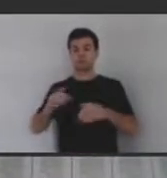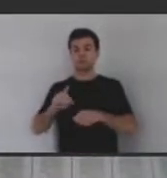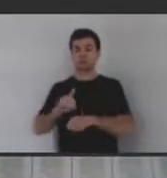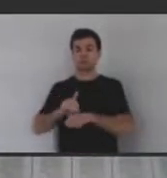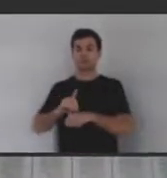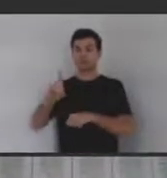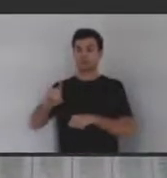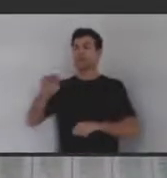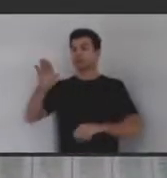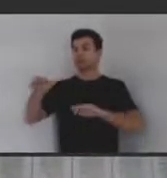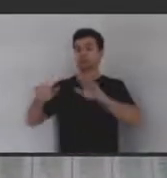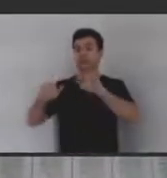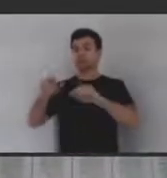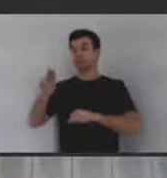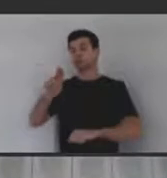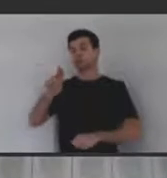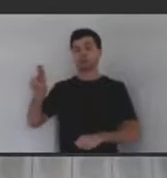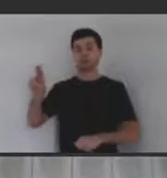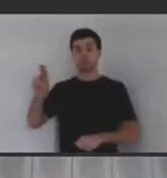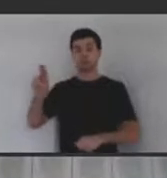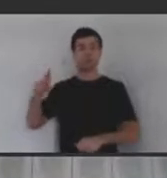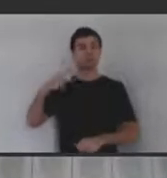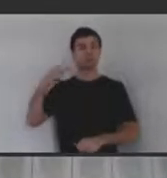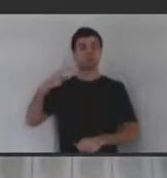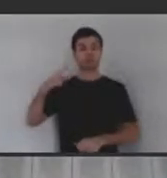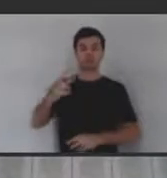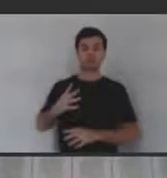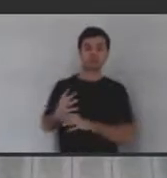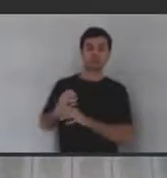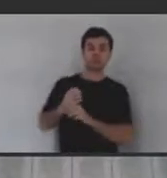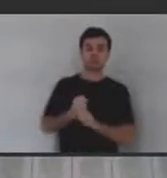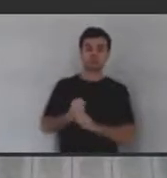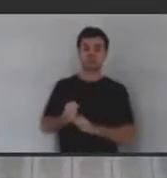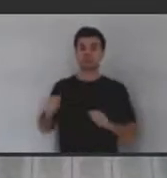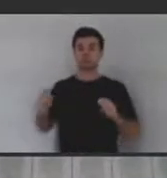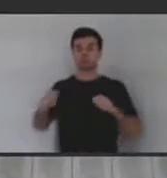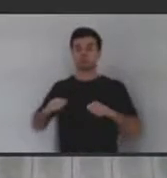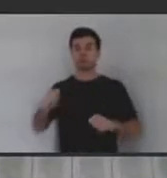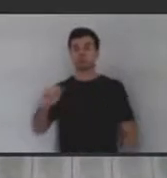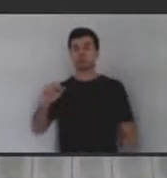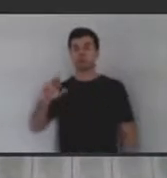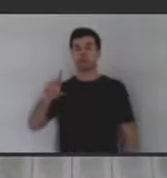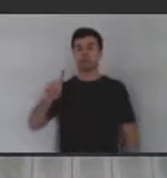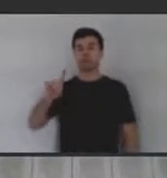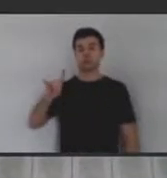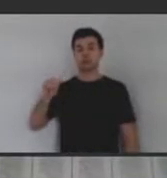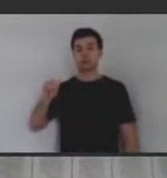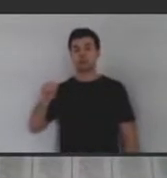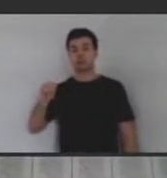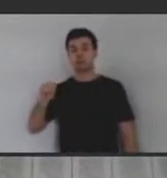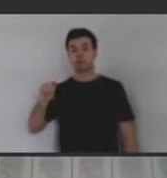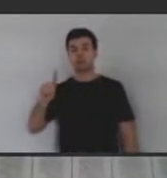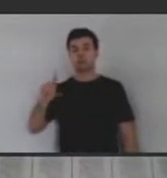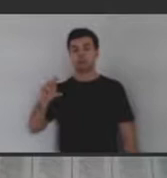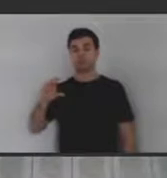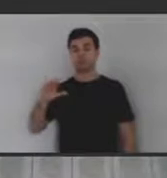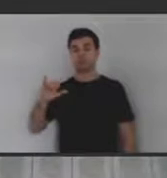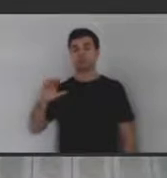para verificação de quórum. Vereador Cláudio Mescan, Décio